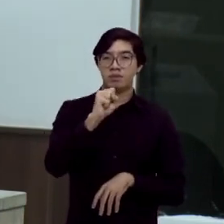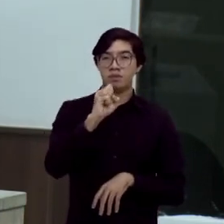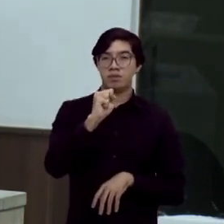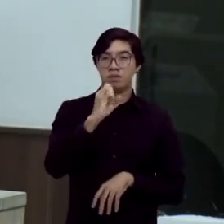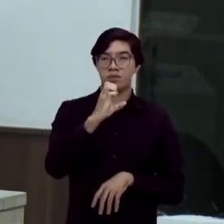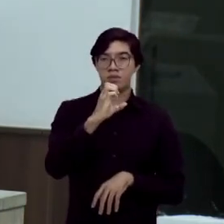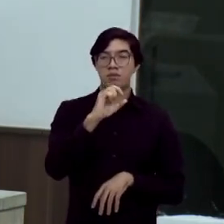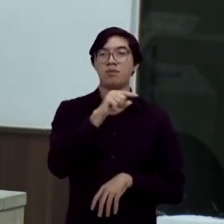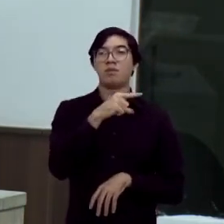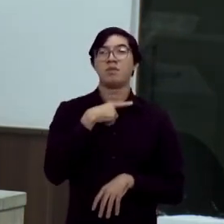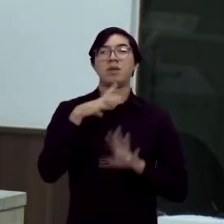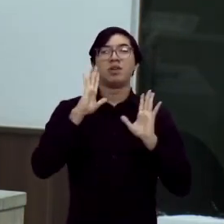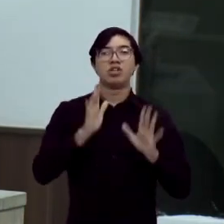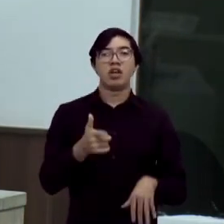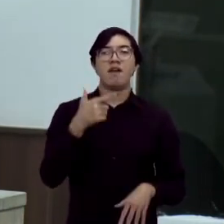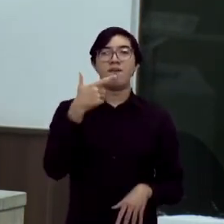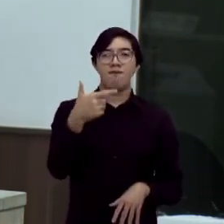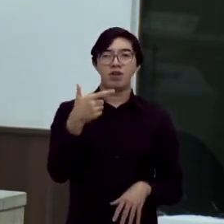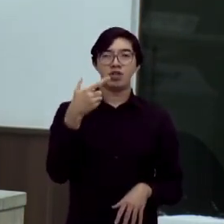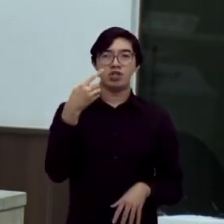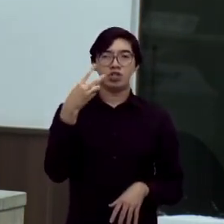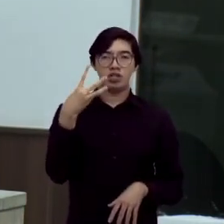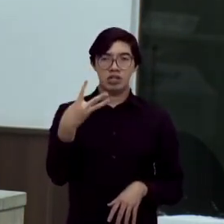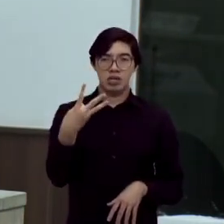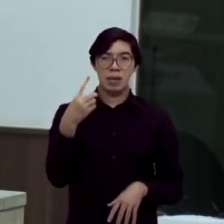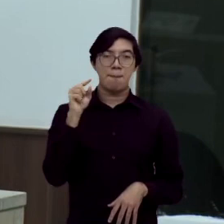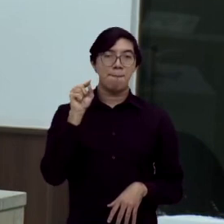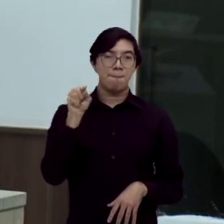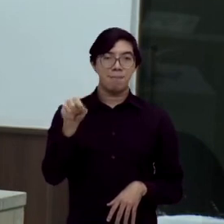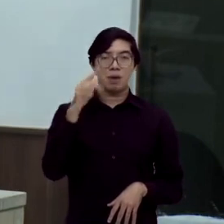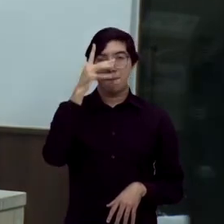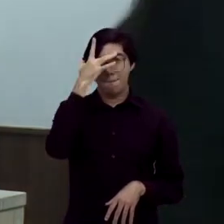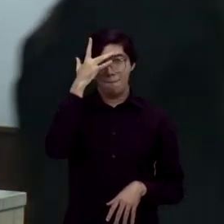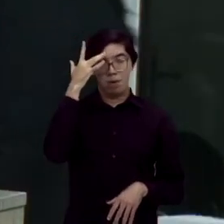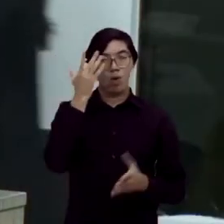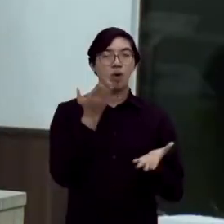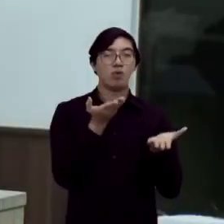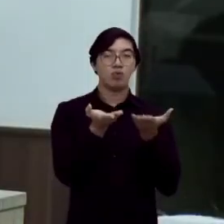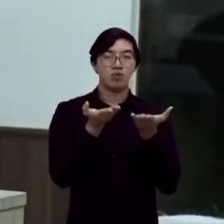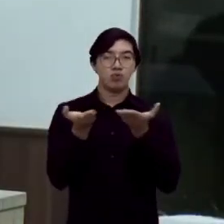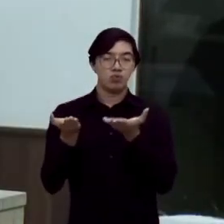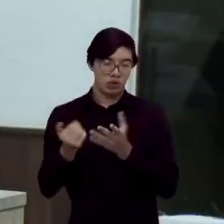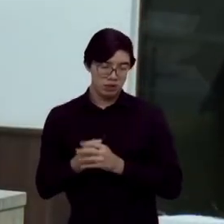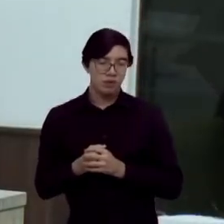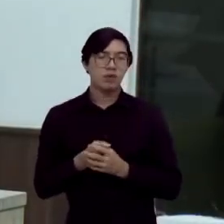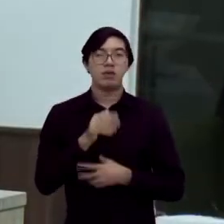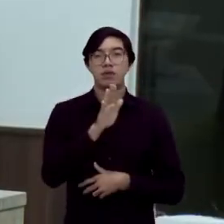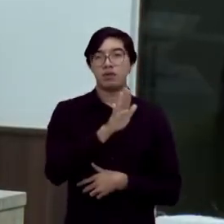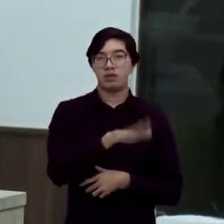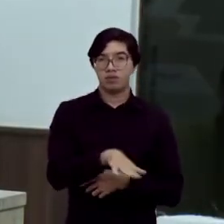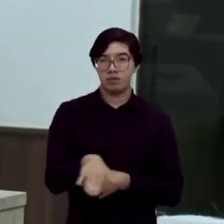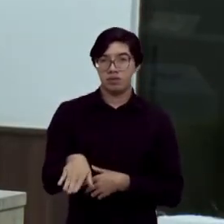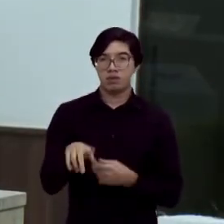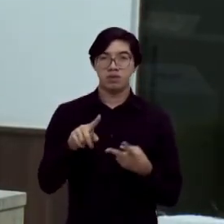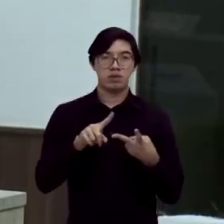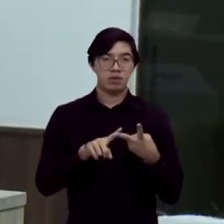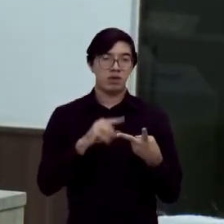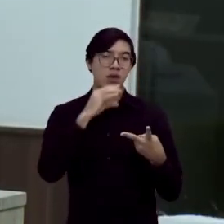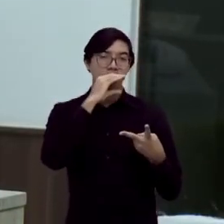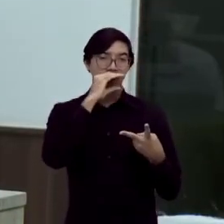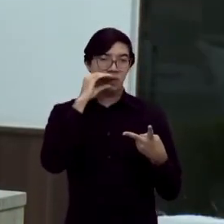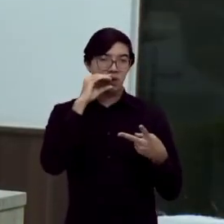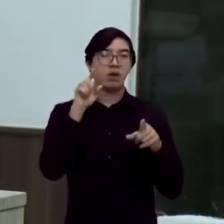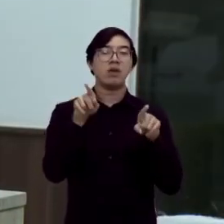quase 23 mil pessoas, entre crianças e até adultos, porque